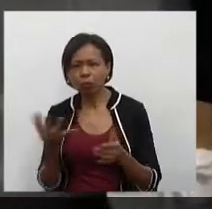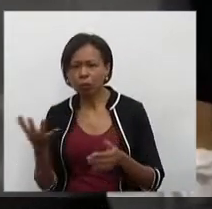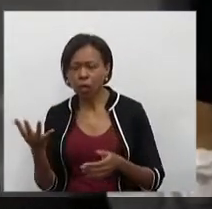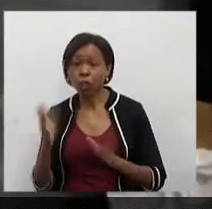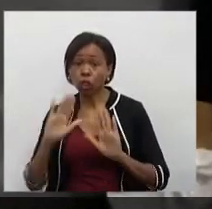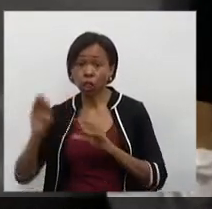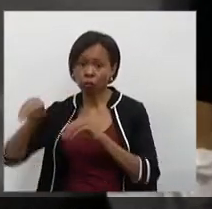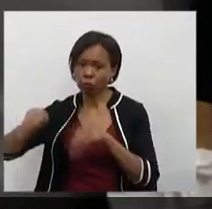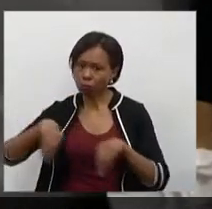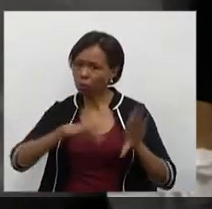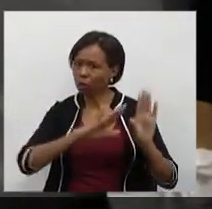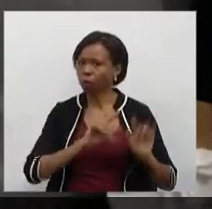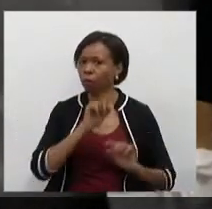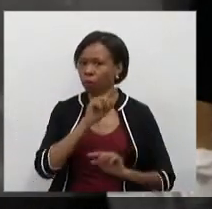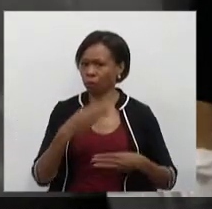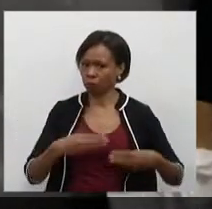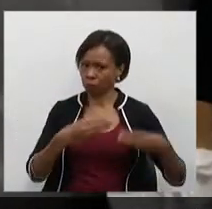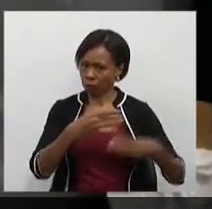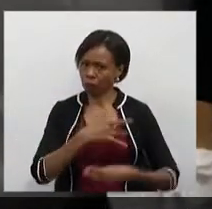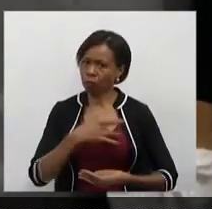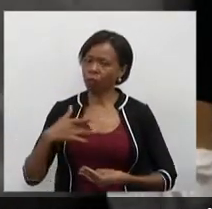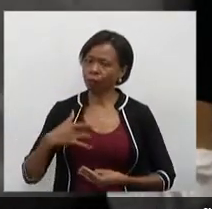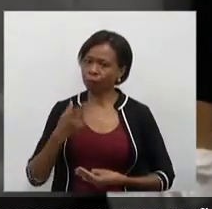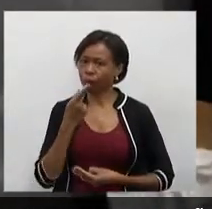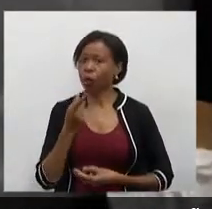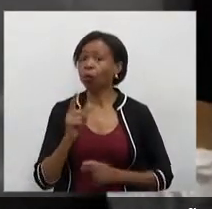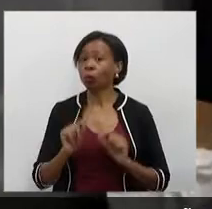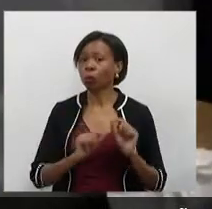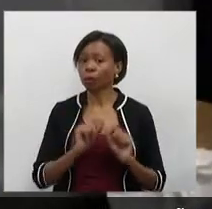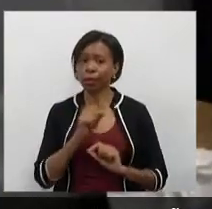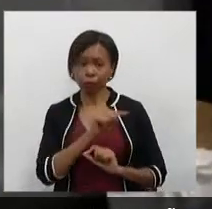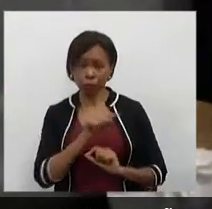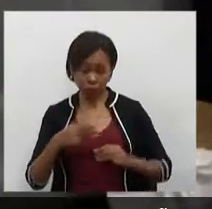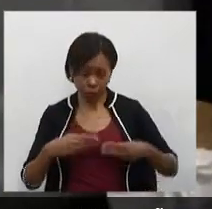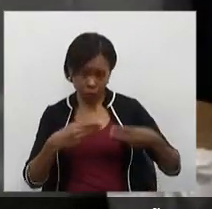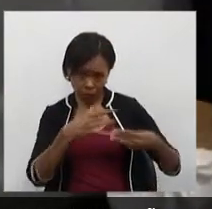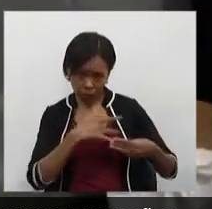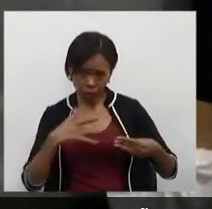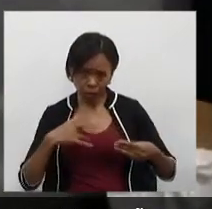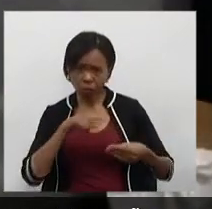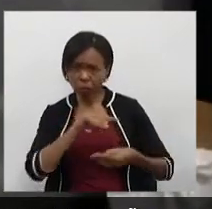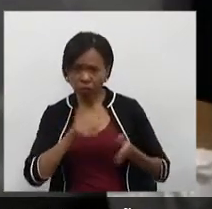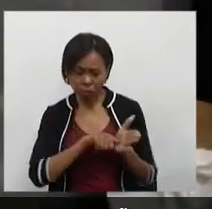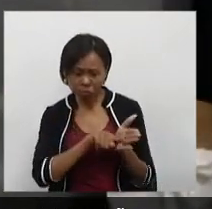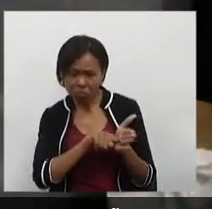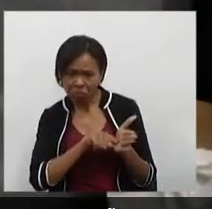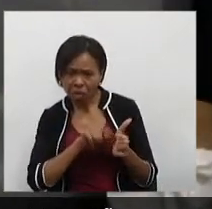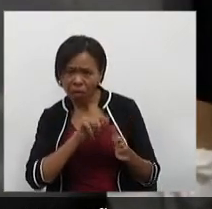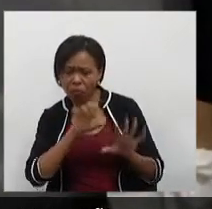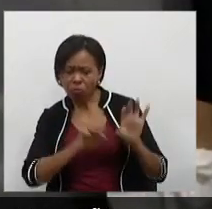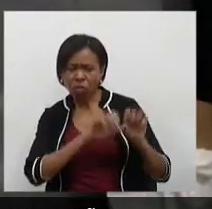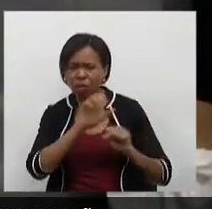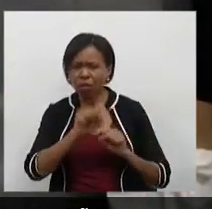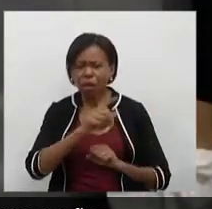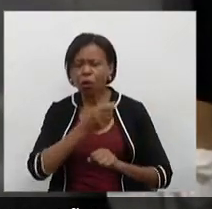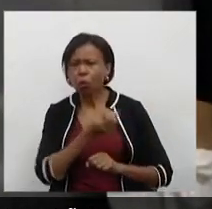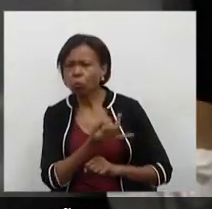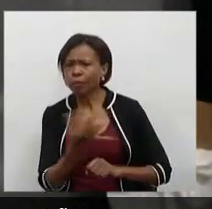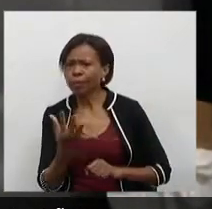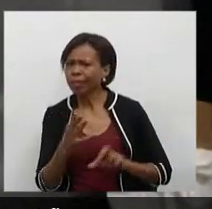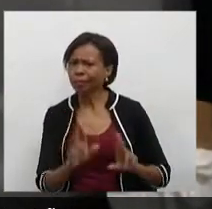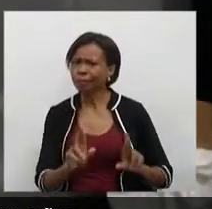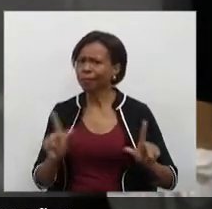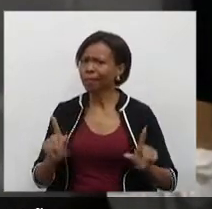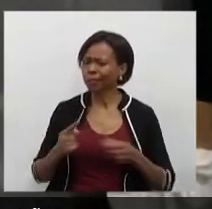para o Ministério da Saúde dizendo, olha, a estimativa que vocês fizeram não está de acordo com o que os municípios estão nos relatando.